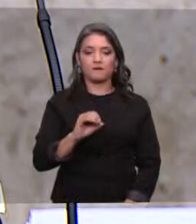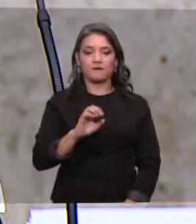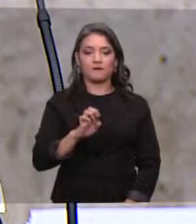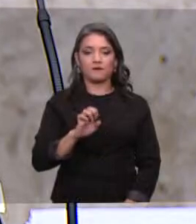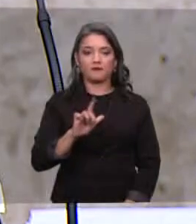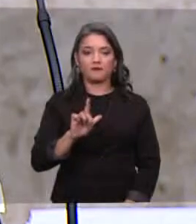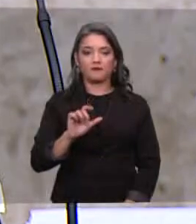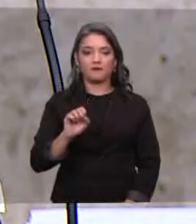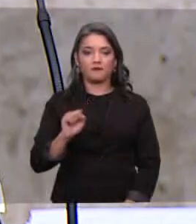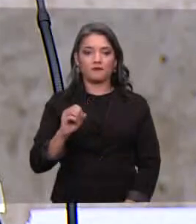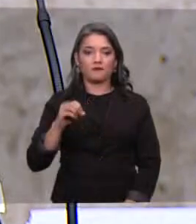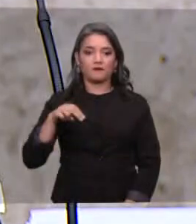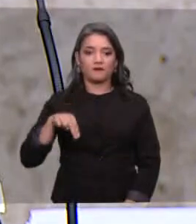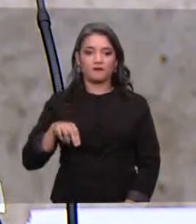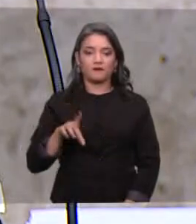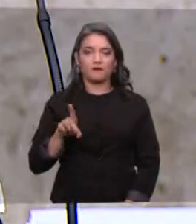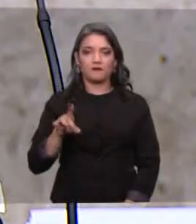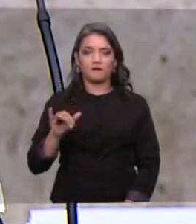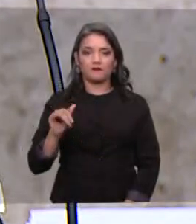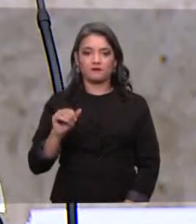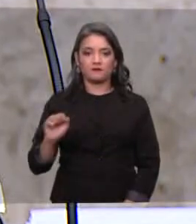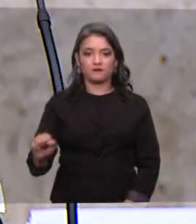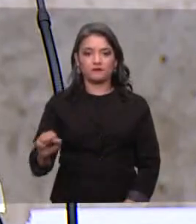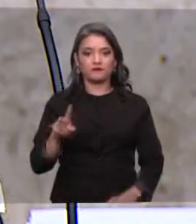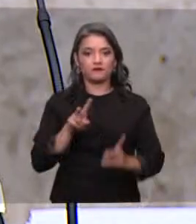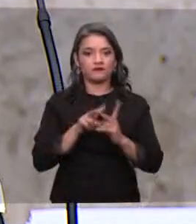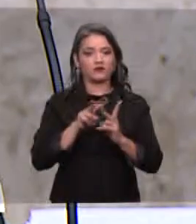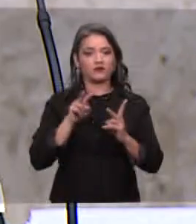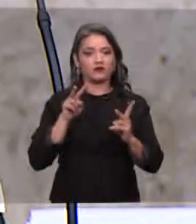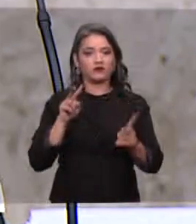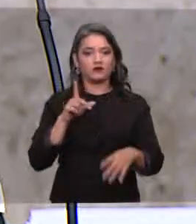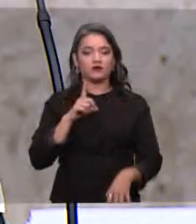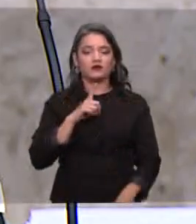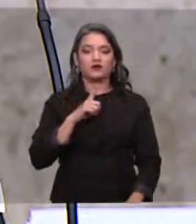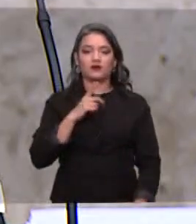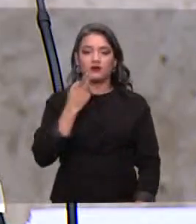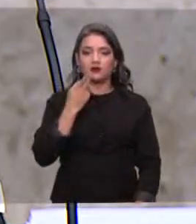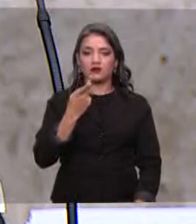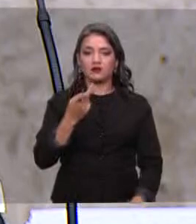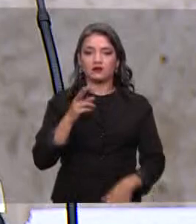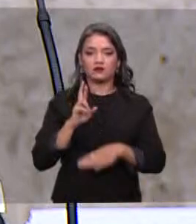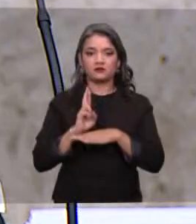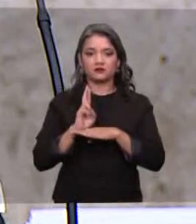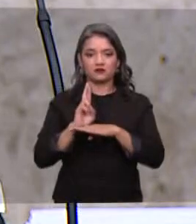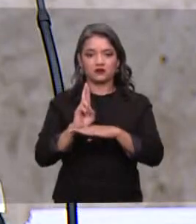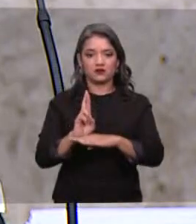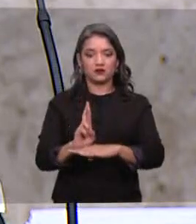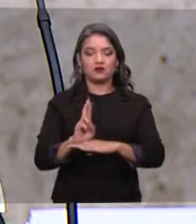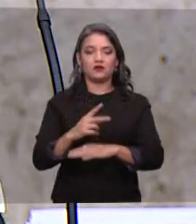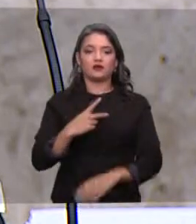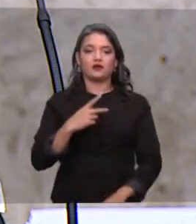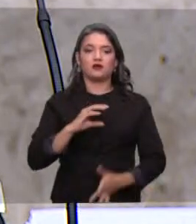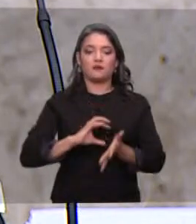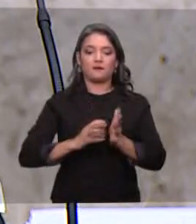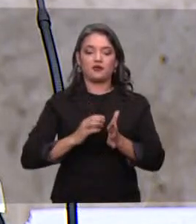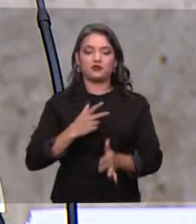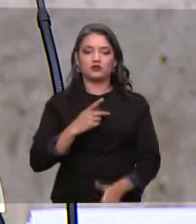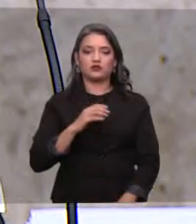Dias, por videoconferência, ministra Rosa Weber, a falar do STF, pelo requerente Podemos.